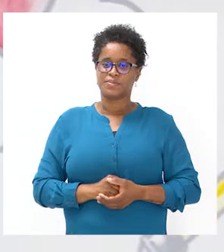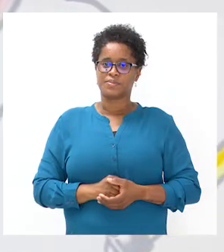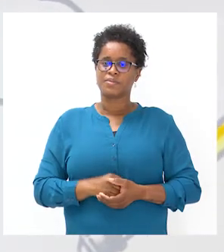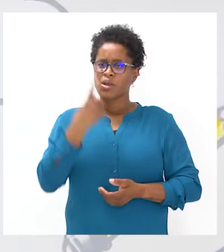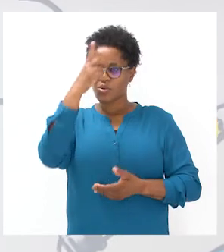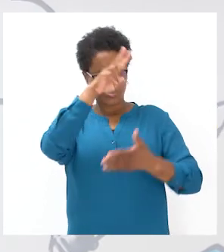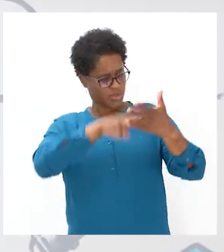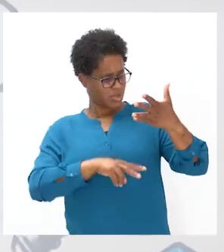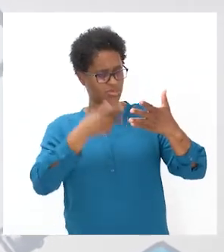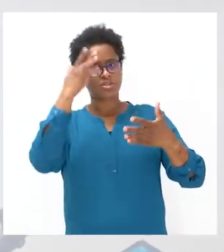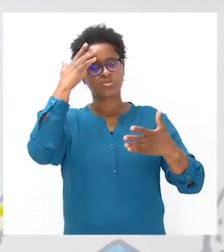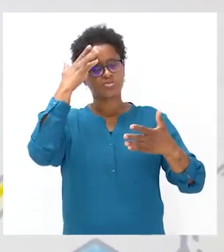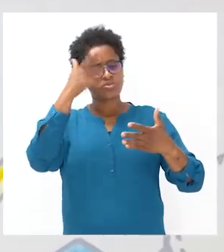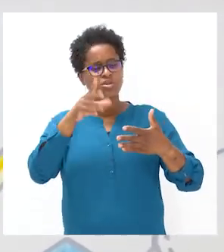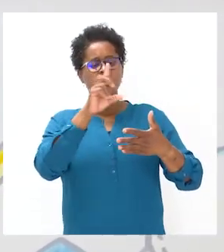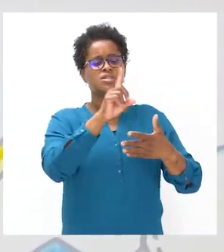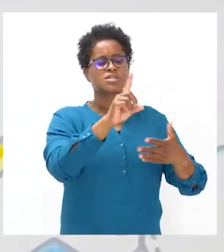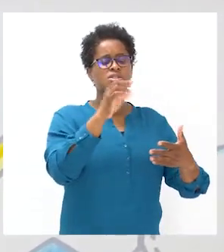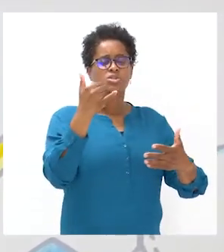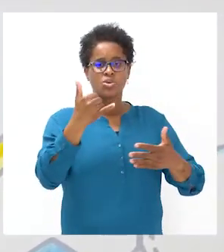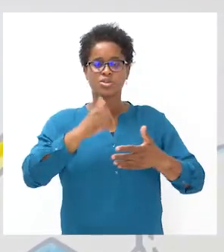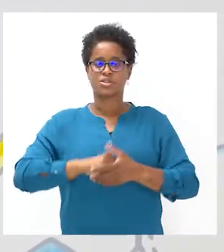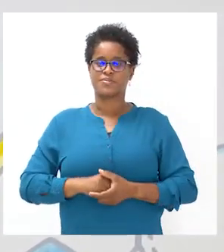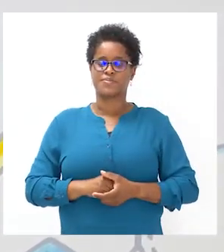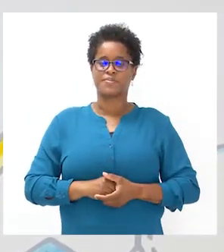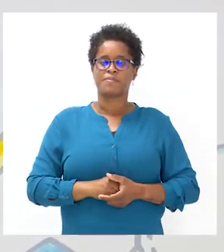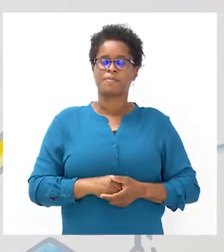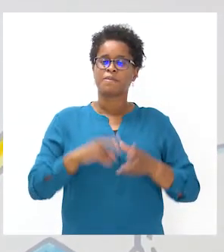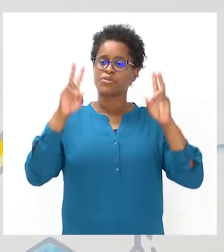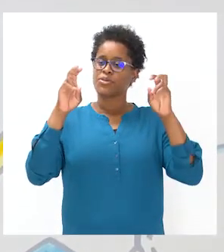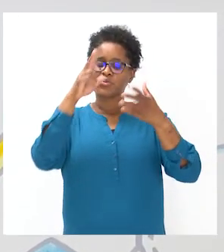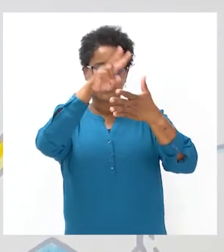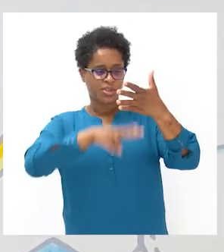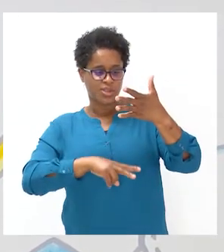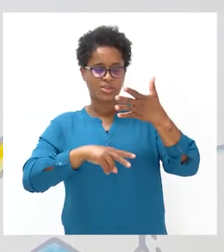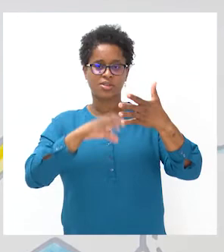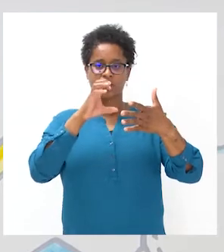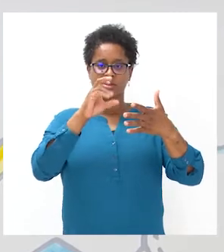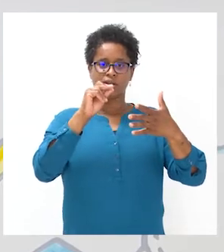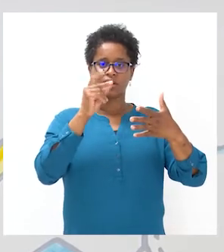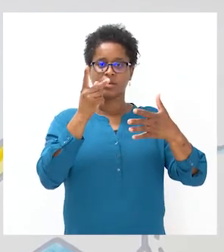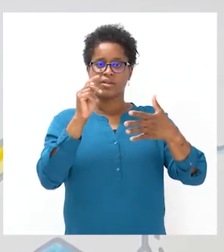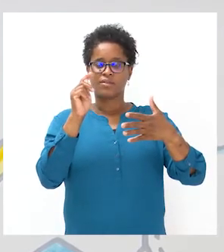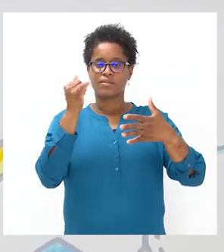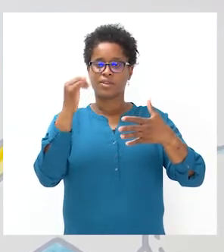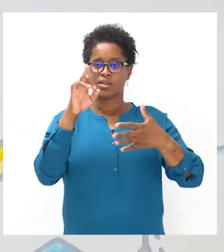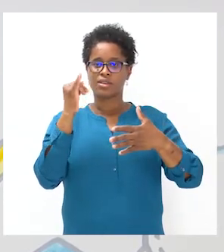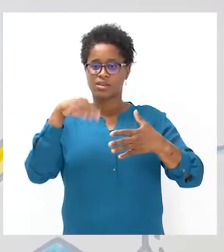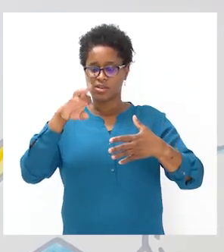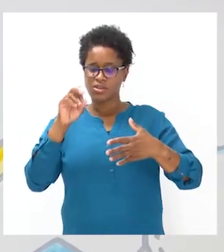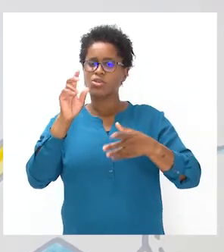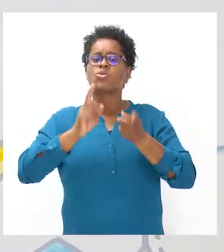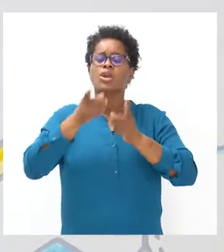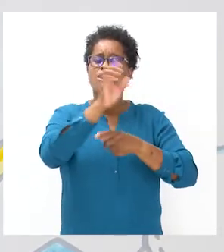um texto que está na página 62, título do texto é Carbeirinho. E o que é que vocês